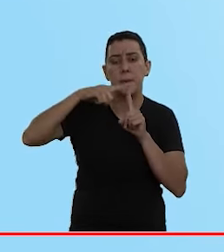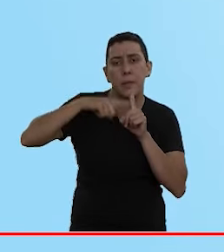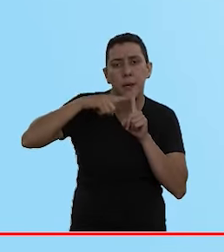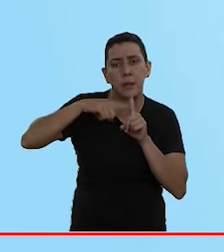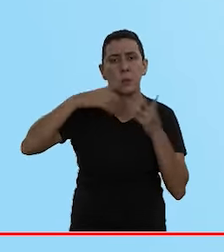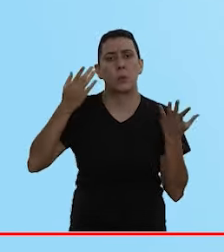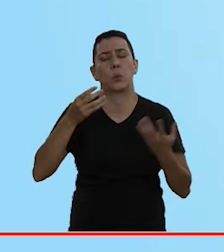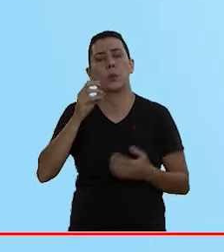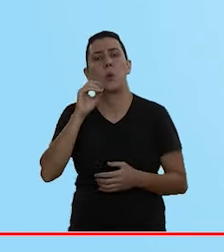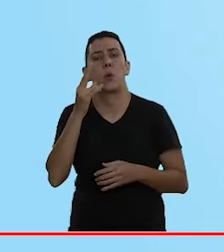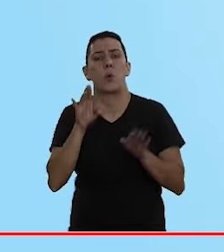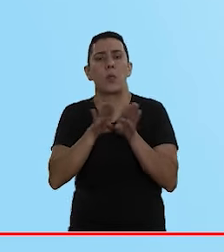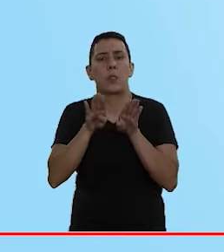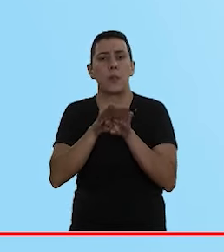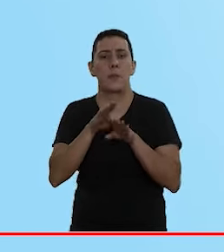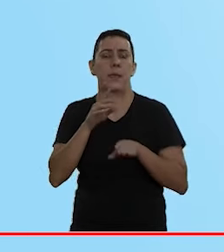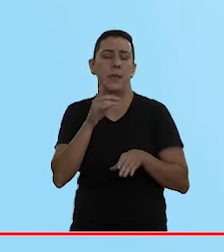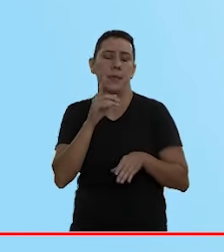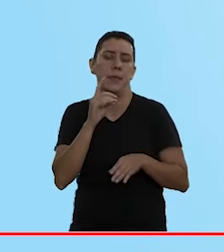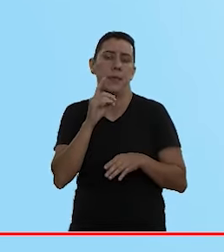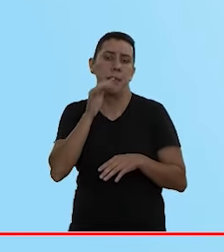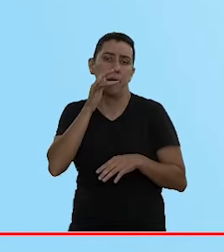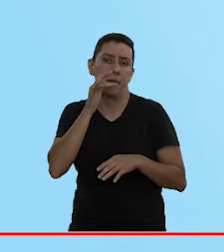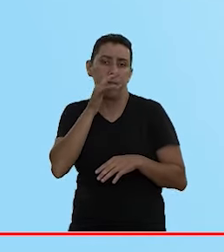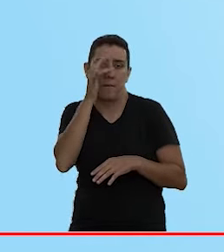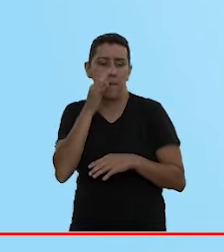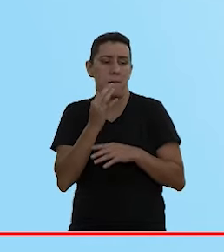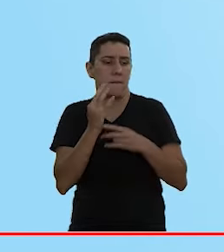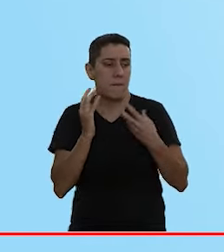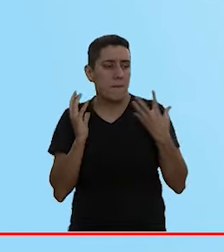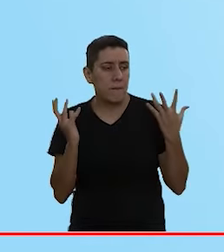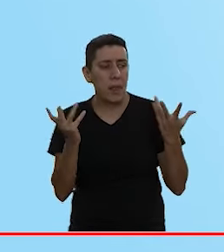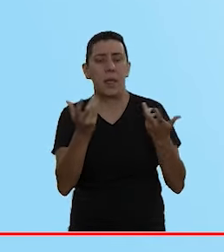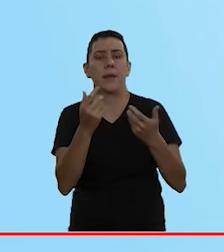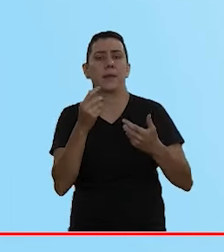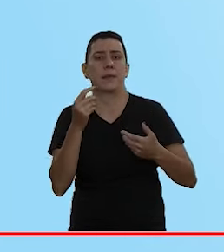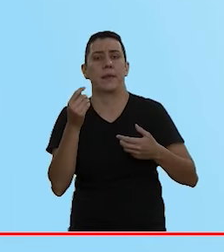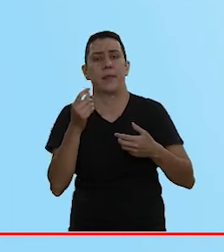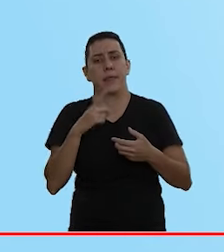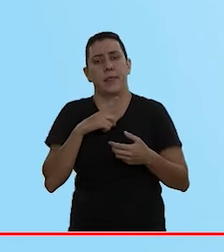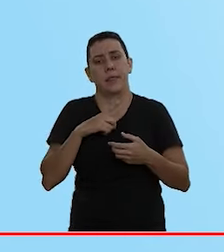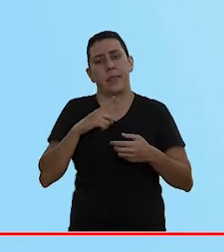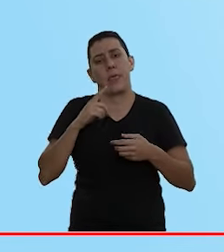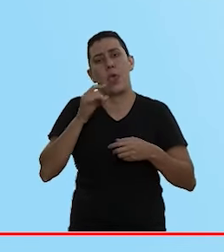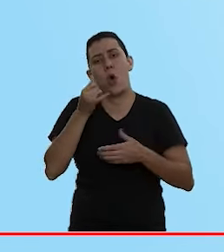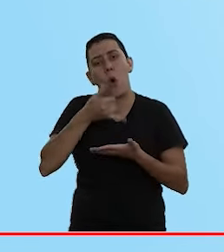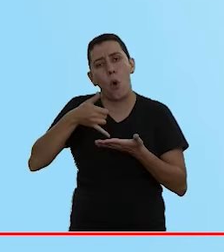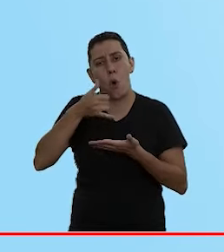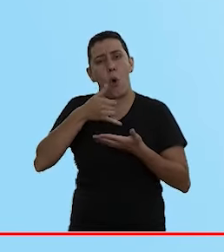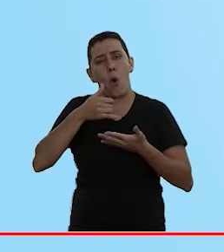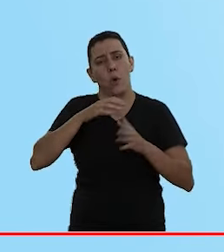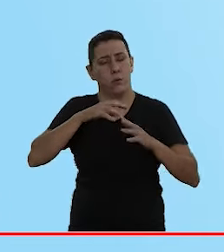a energia eólica também, é uma fonte importantíssima aí na matriz energética mundial, mas a solar,